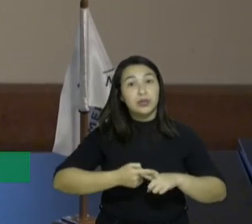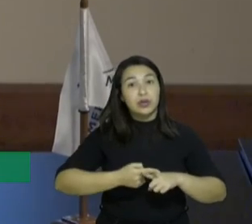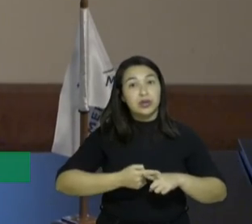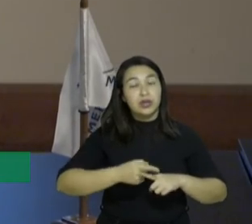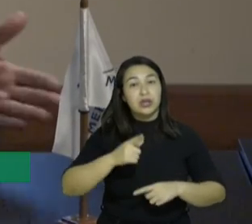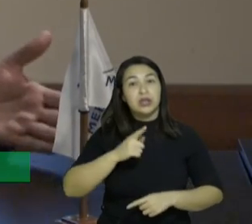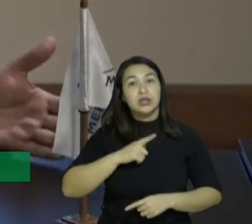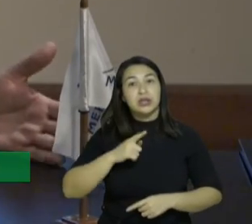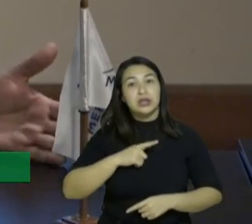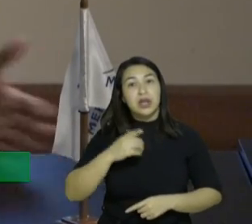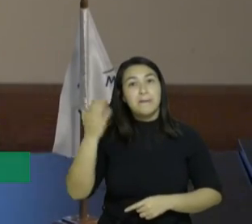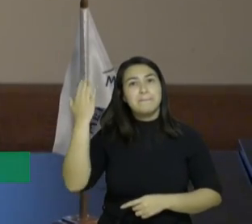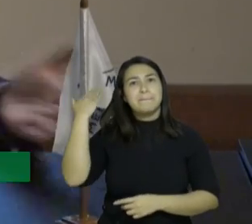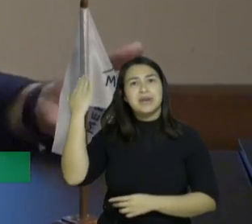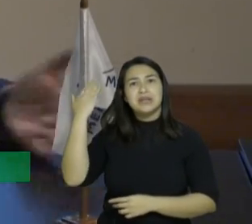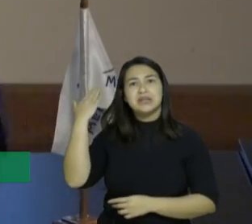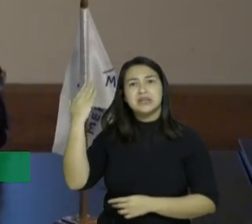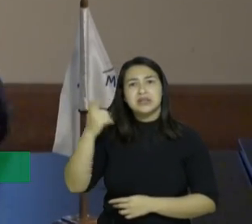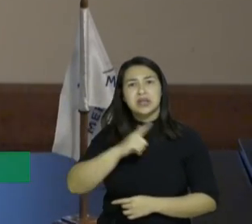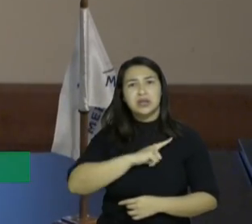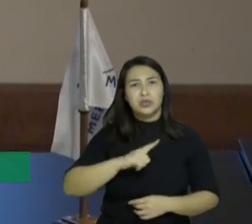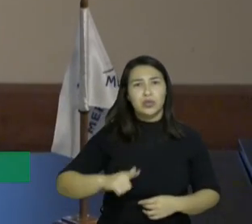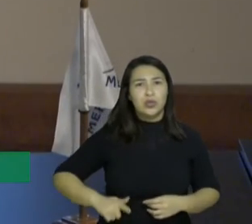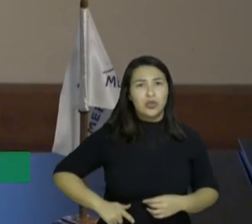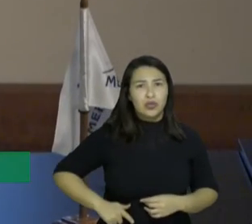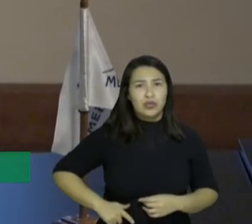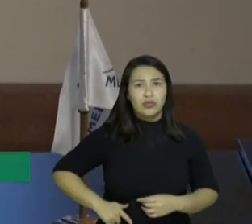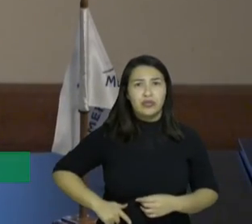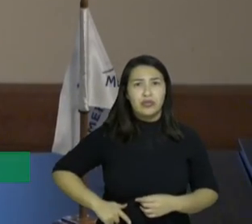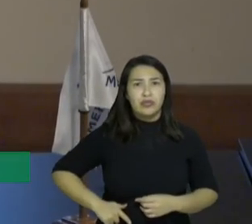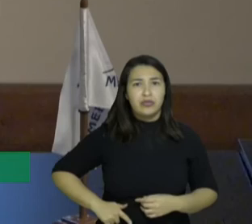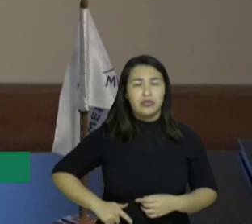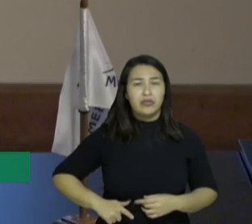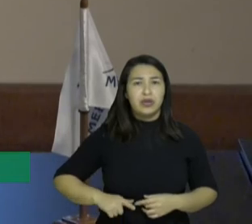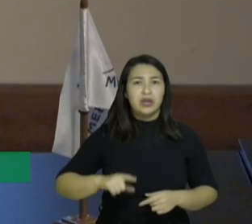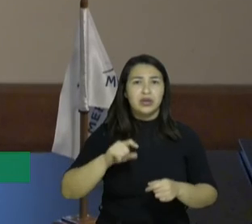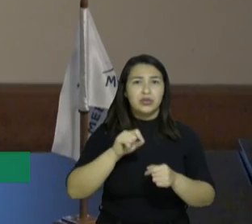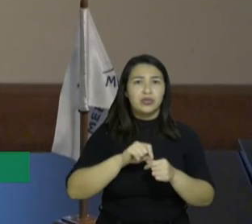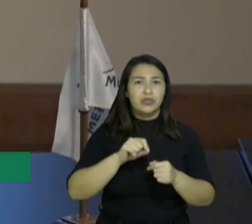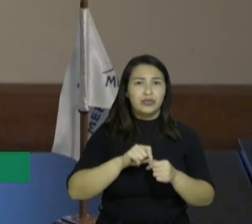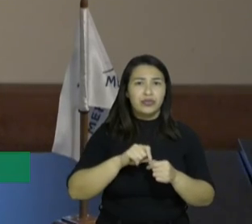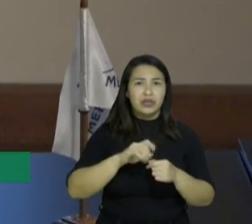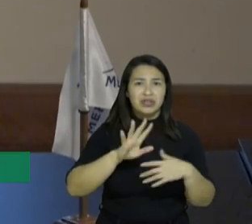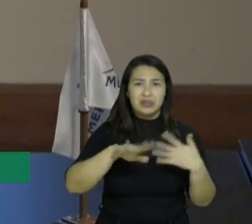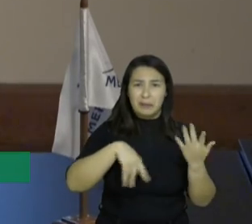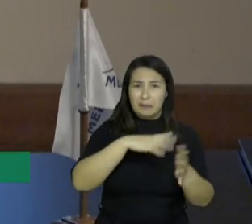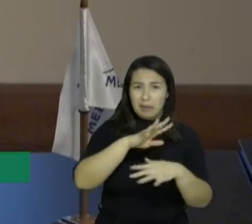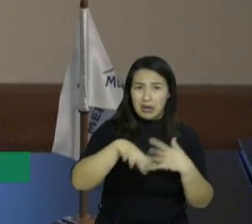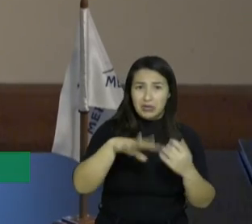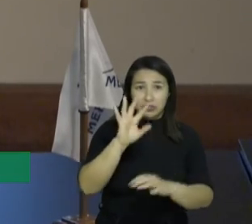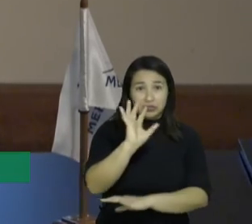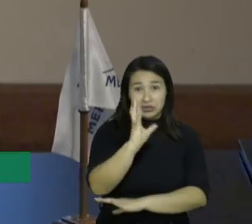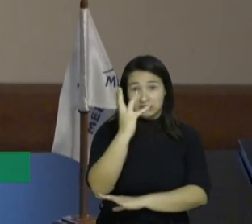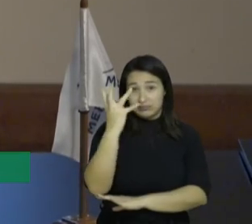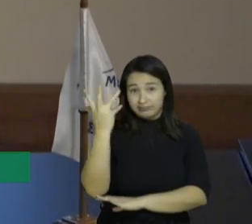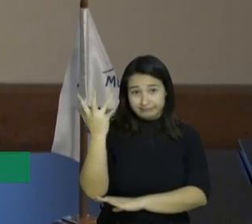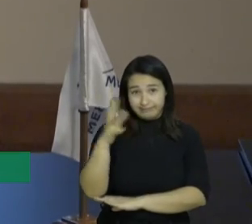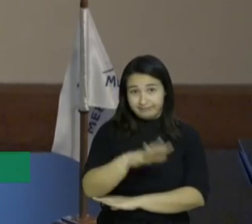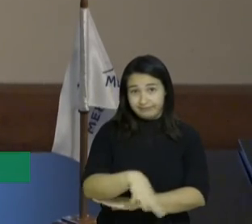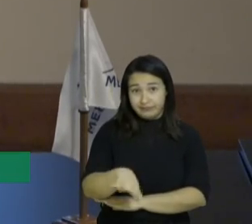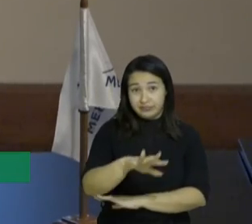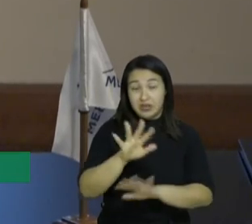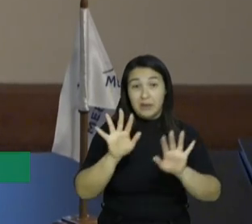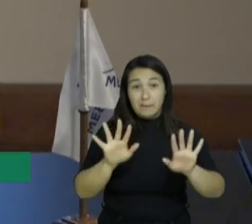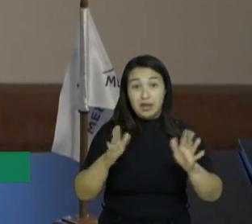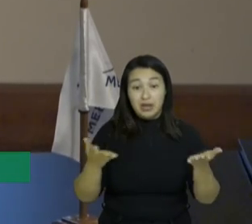né um discurso de que o governo anterior realmente fez uma barbaridade com relação uma questão ambiental mas o atual governo até